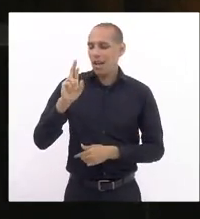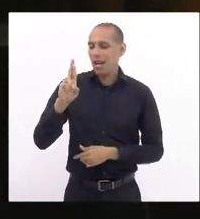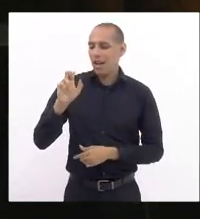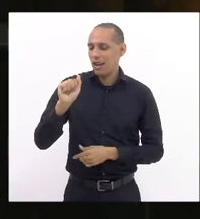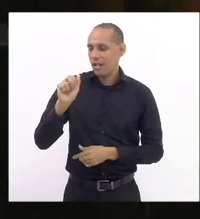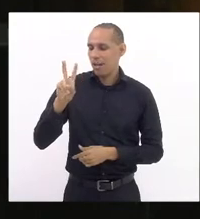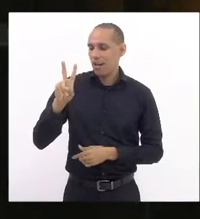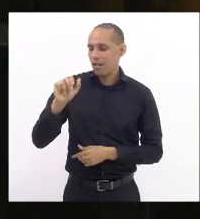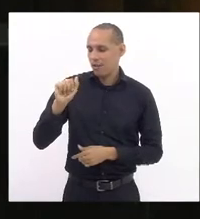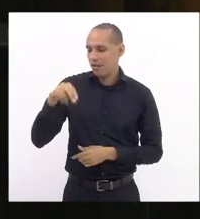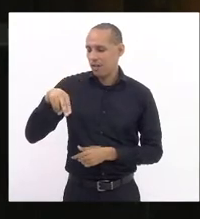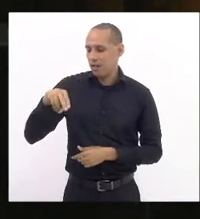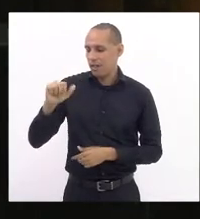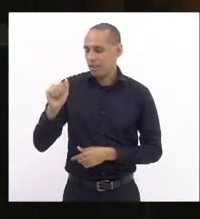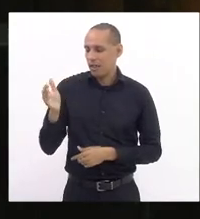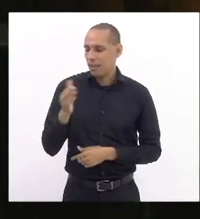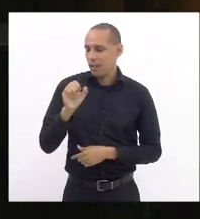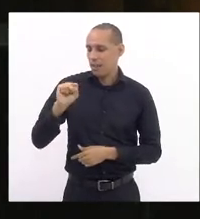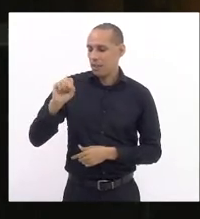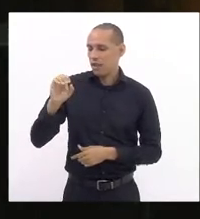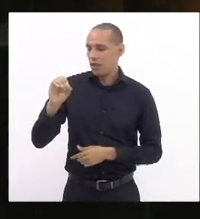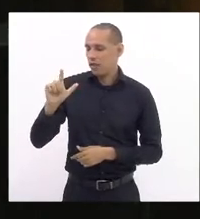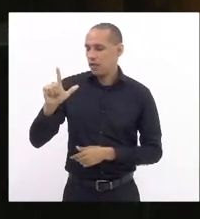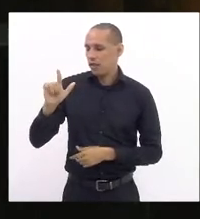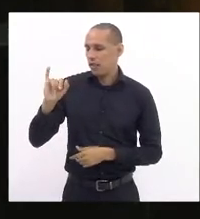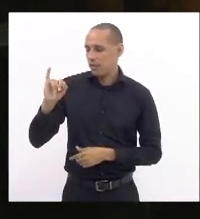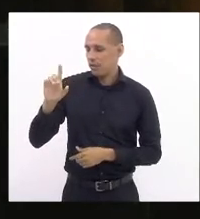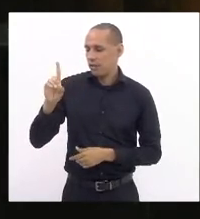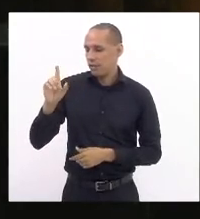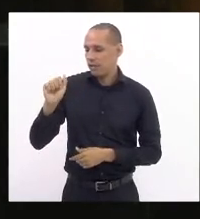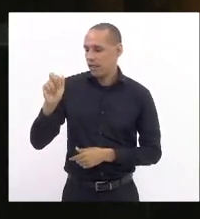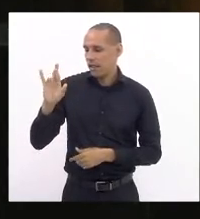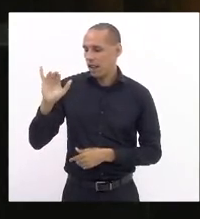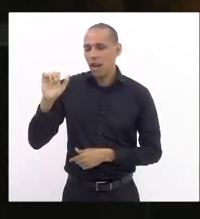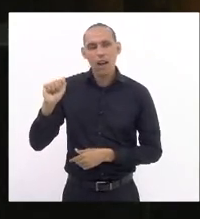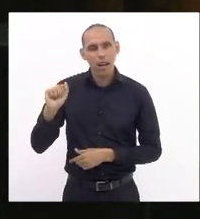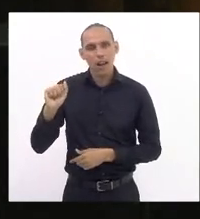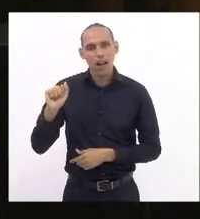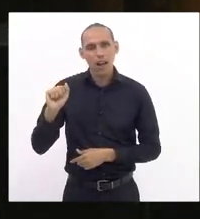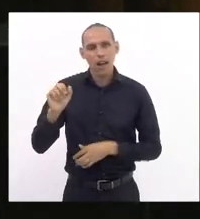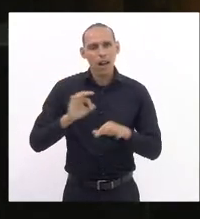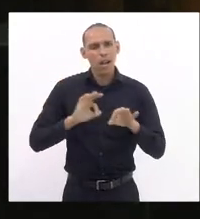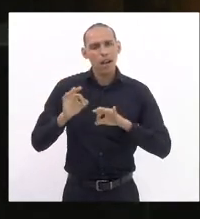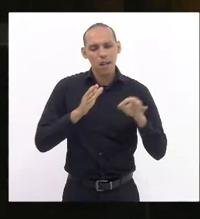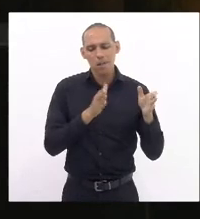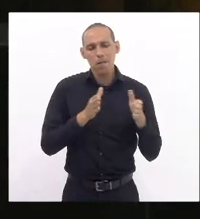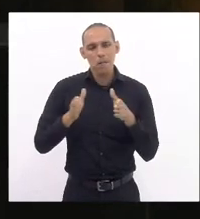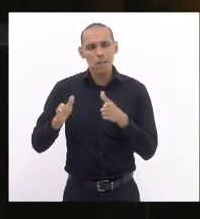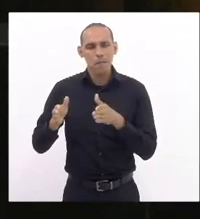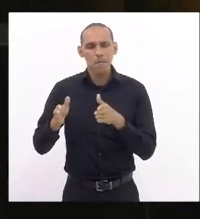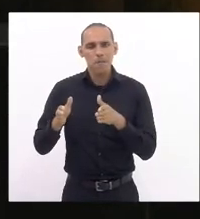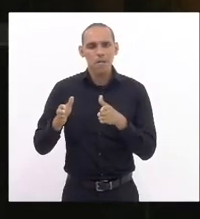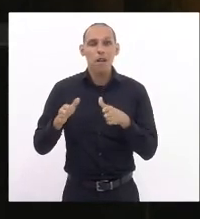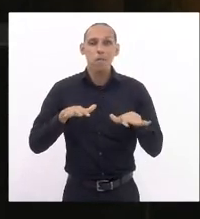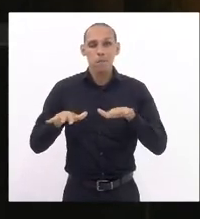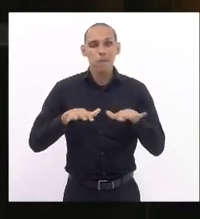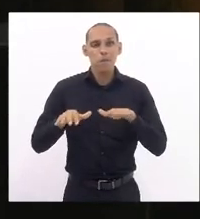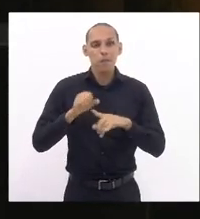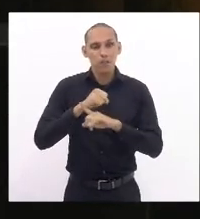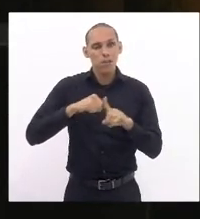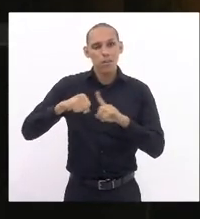de Petrópolis, que foi organizada com os movimentos sociais do Estado do Rio de Janeiro, em especial